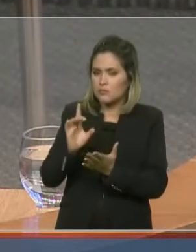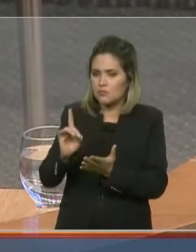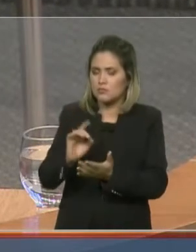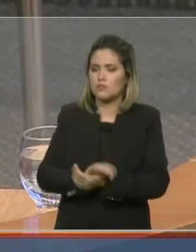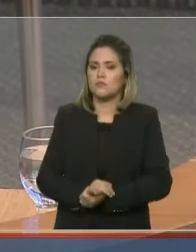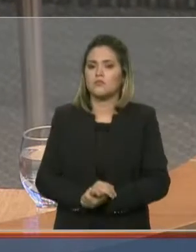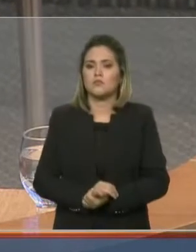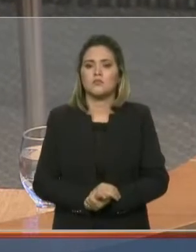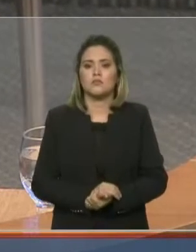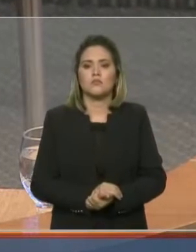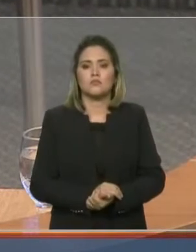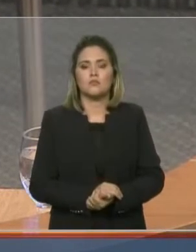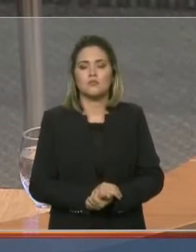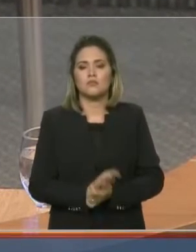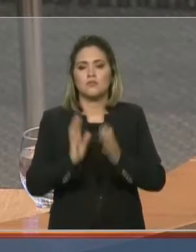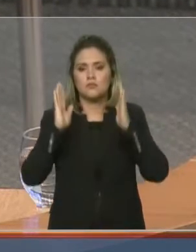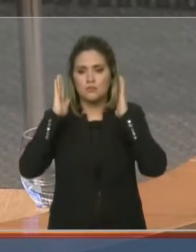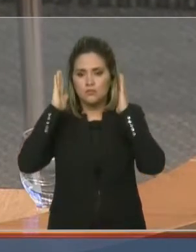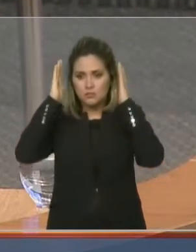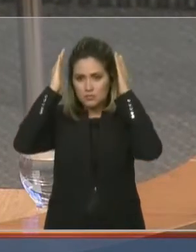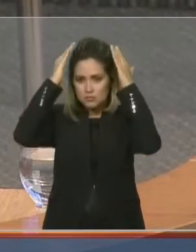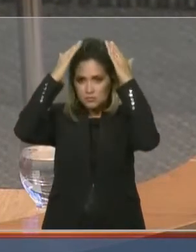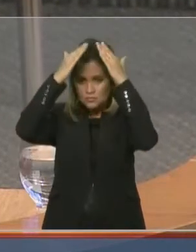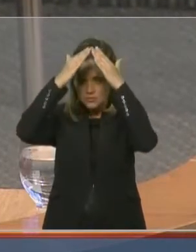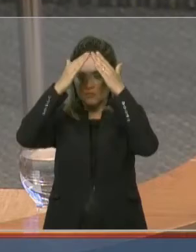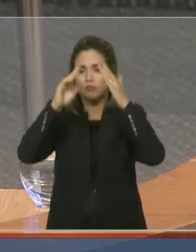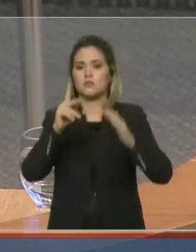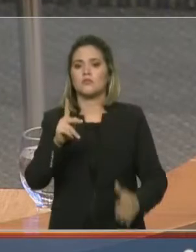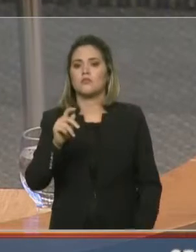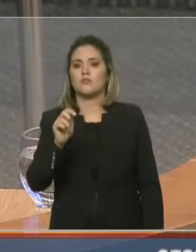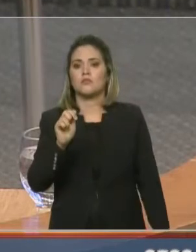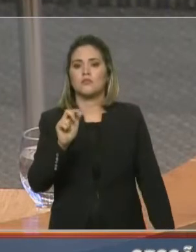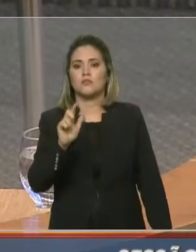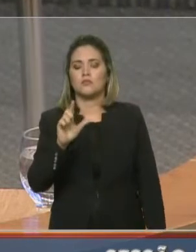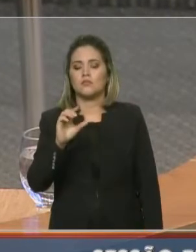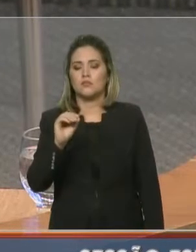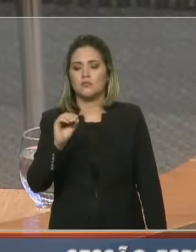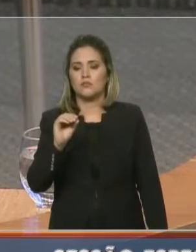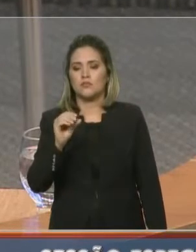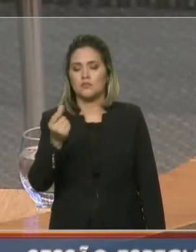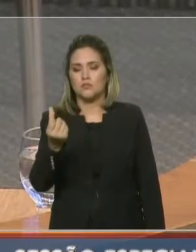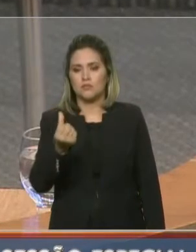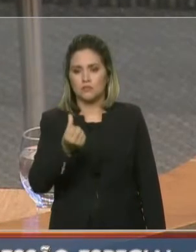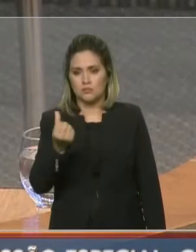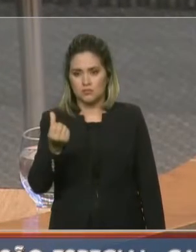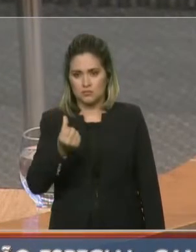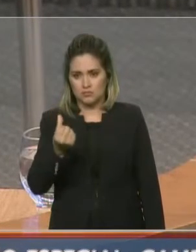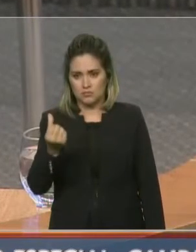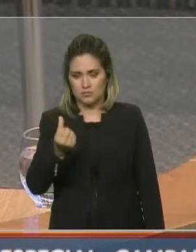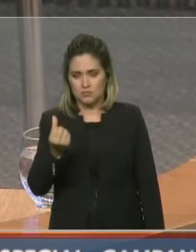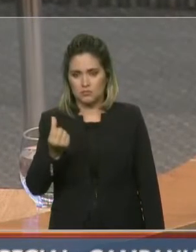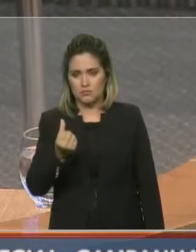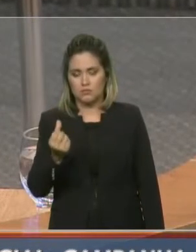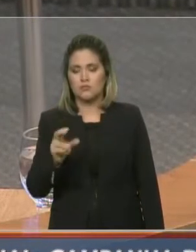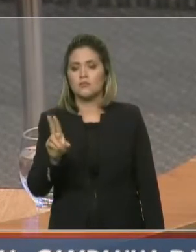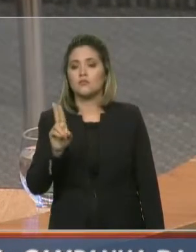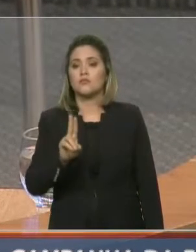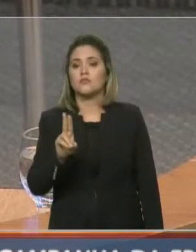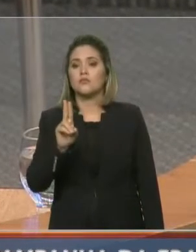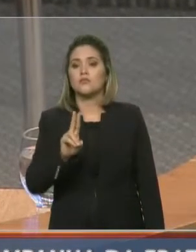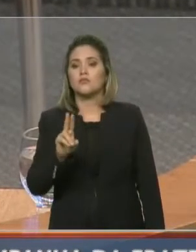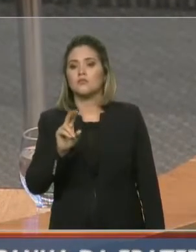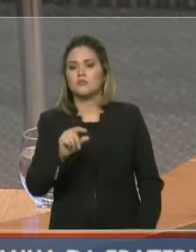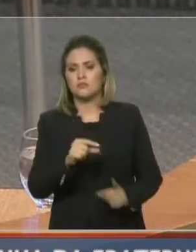VI, na encíclica Populorum Progressio, utilizou a expressão mudança